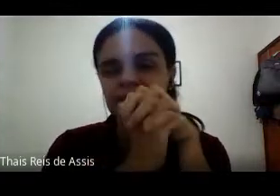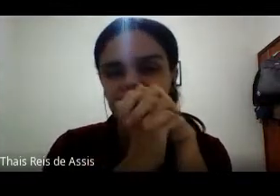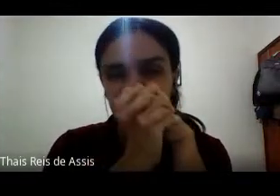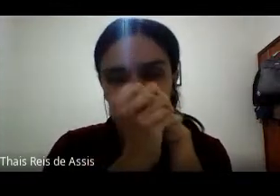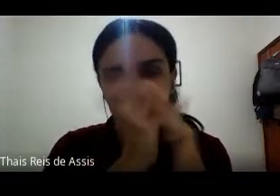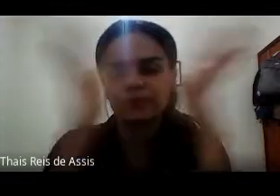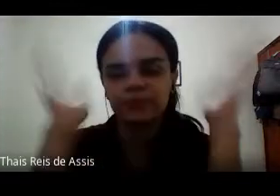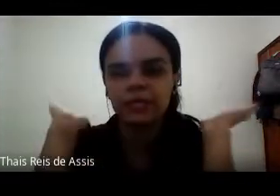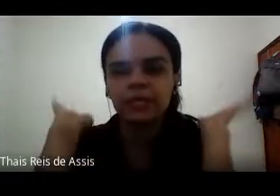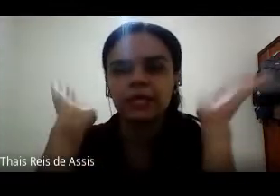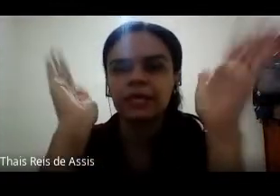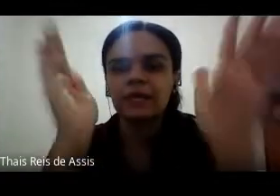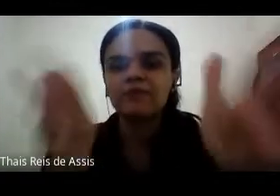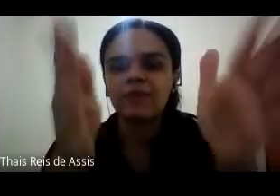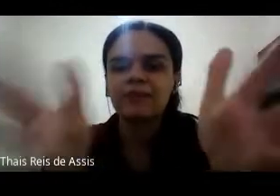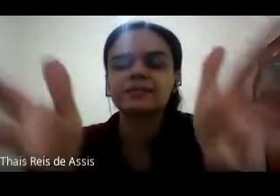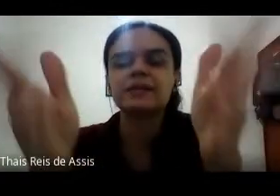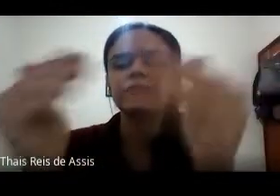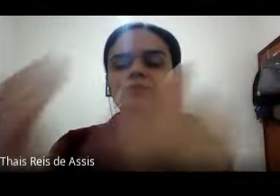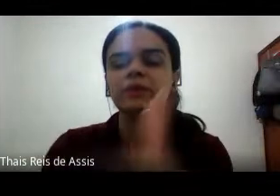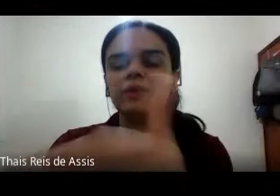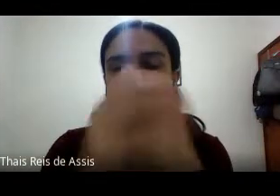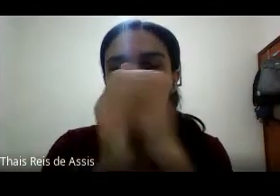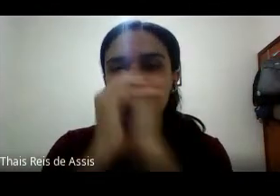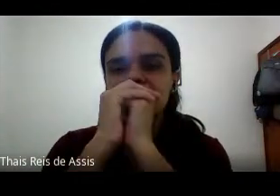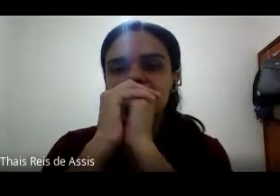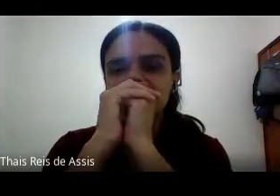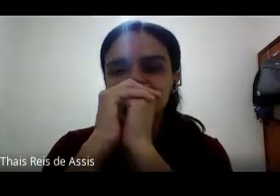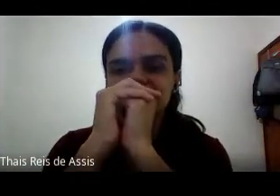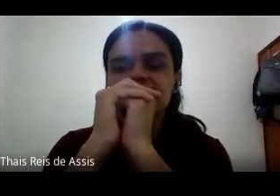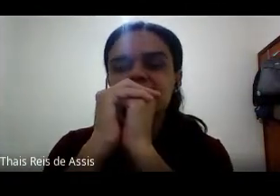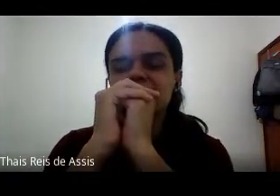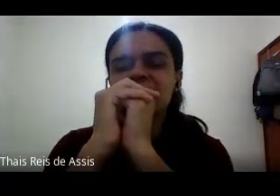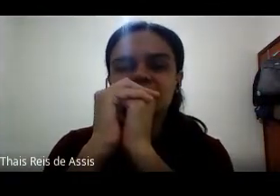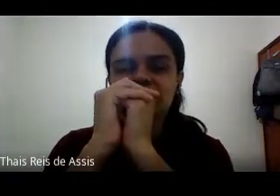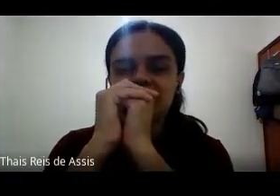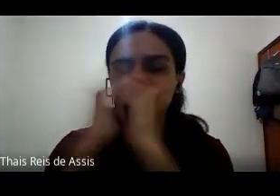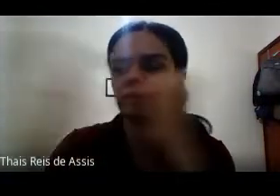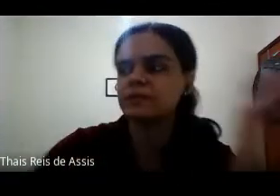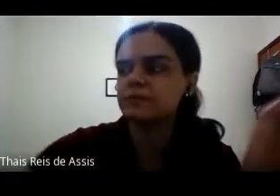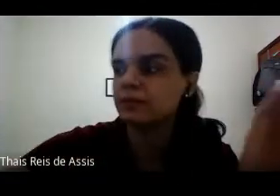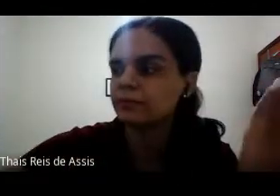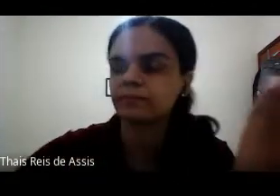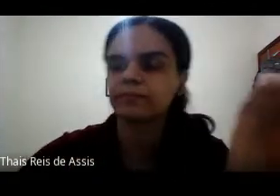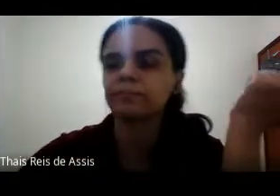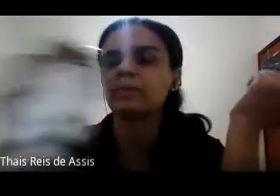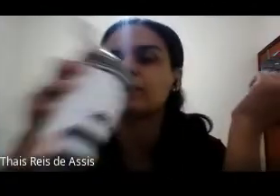querendo dizer para a gente. Informação e conhecimento. Vocês sabem a diferença de informação e